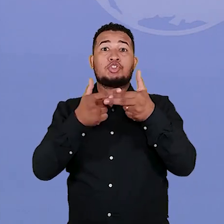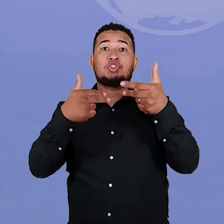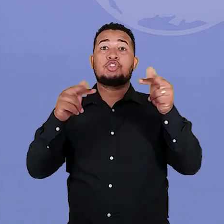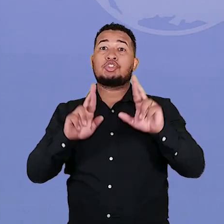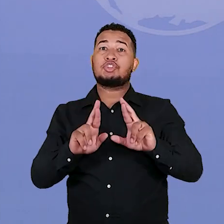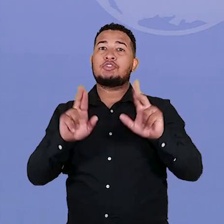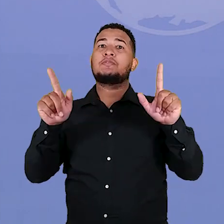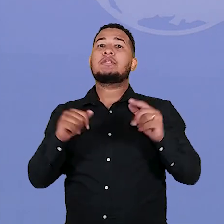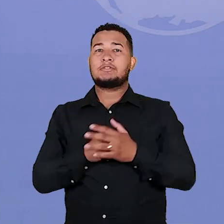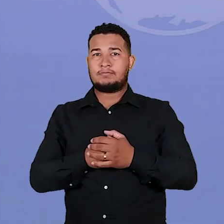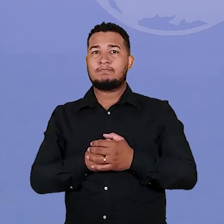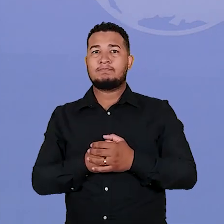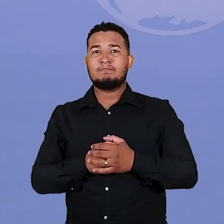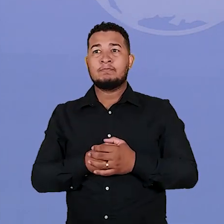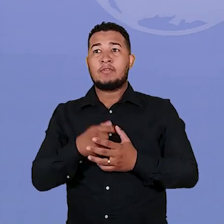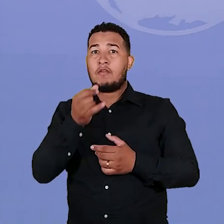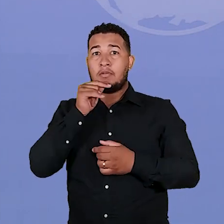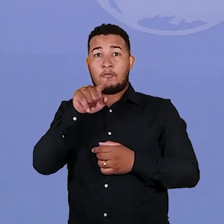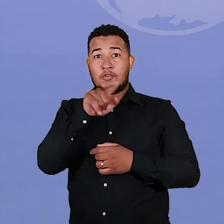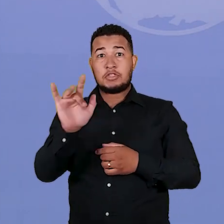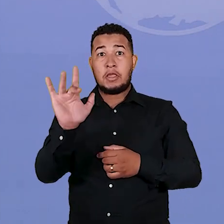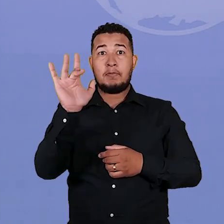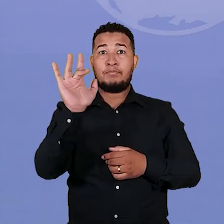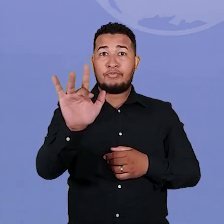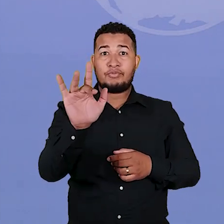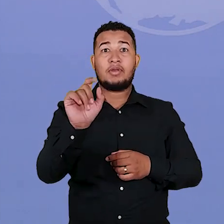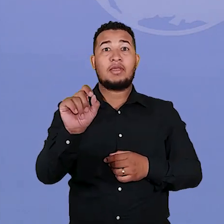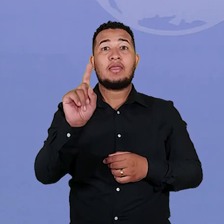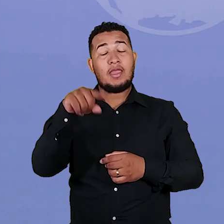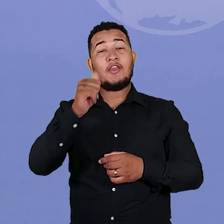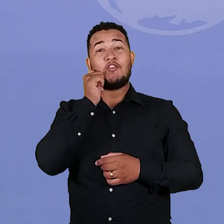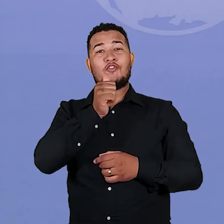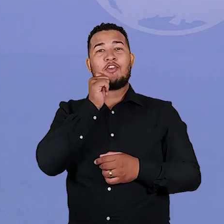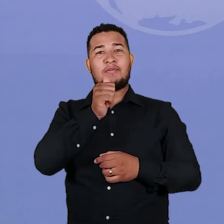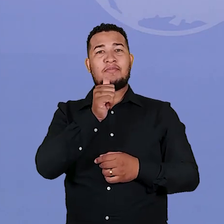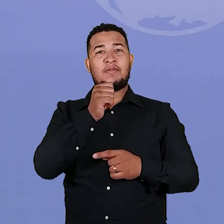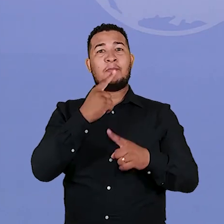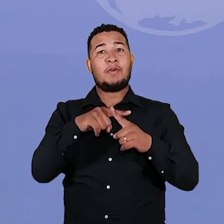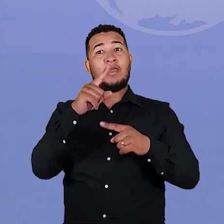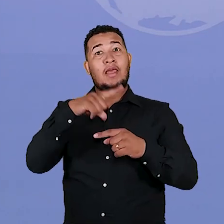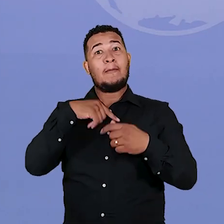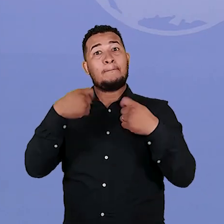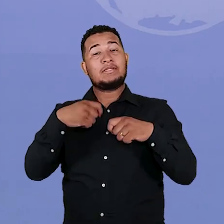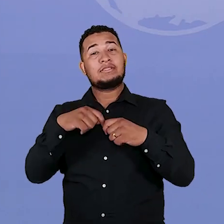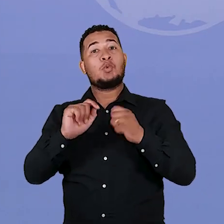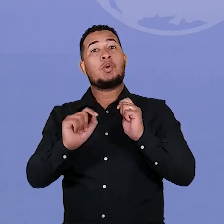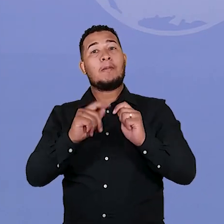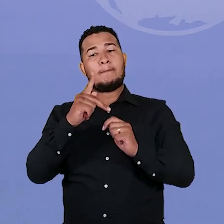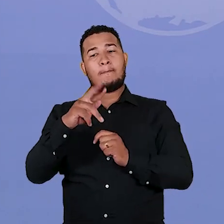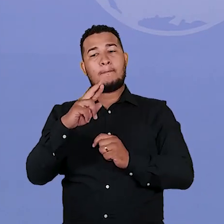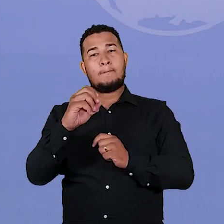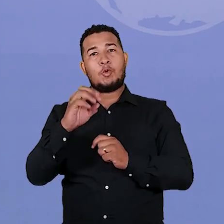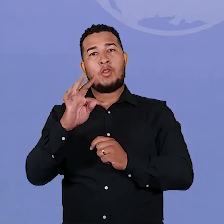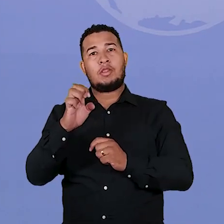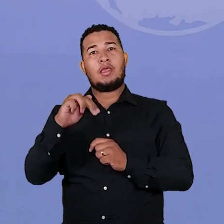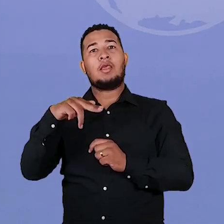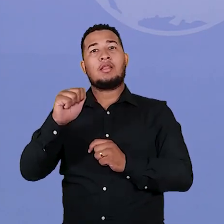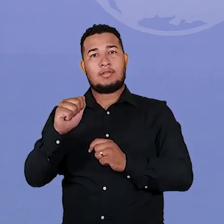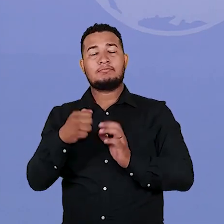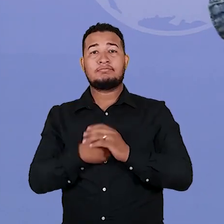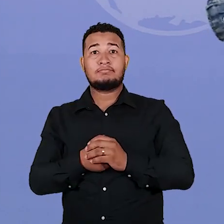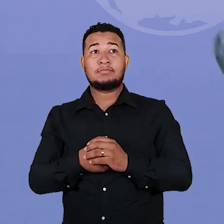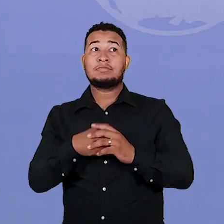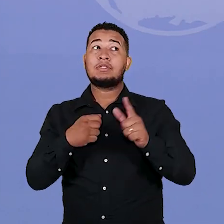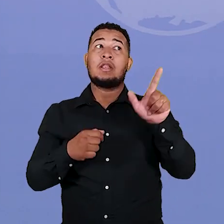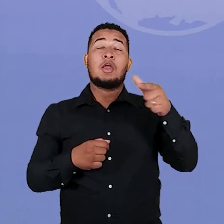de coisas diferentes, né? Então, quem pica você é a fêmea, tá? Porque ela precisa de proteína, ela precisa do sangue. Enquanto